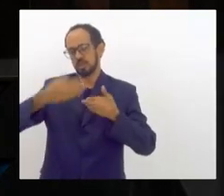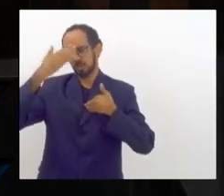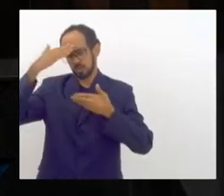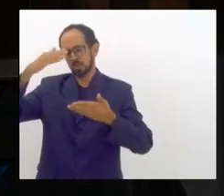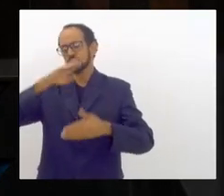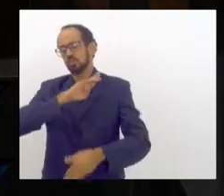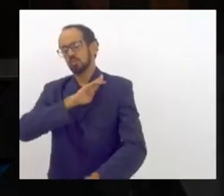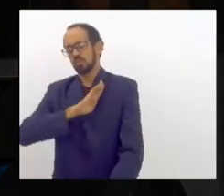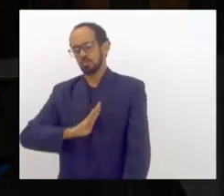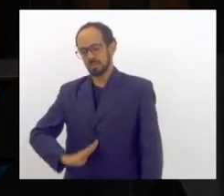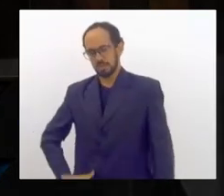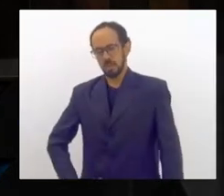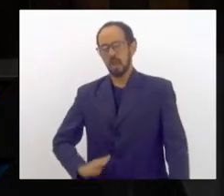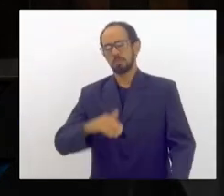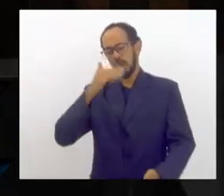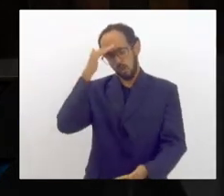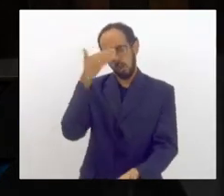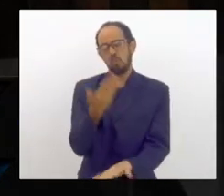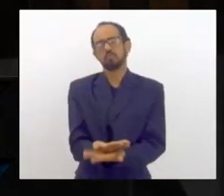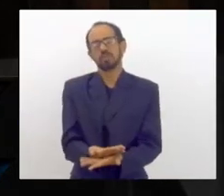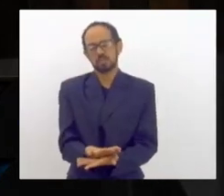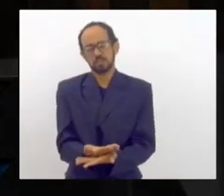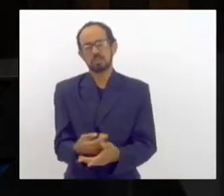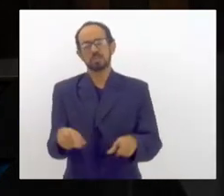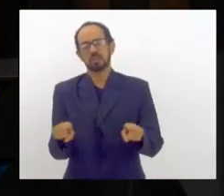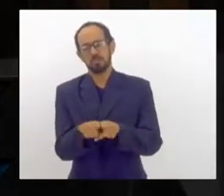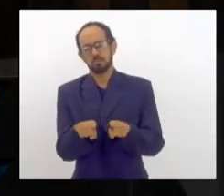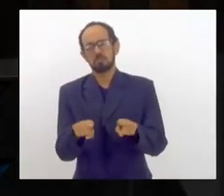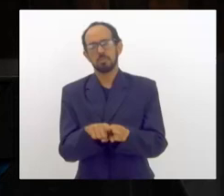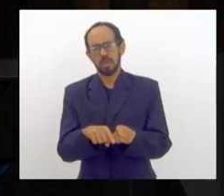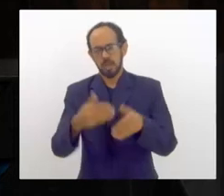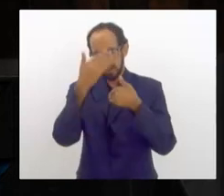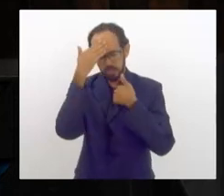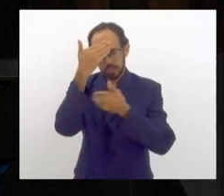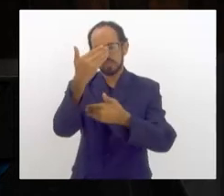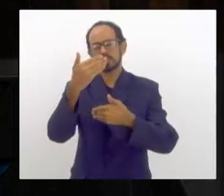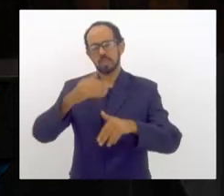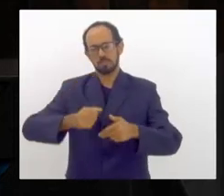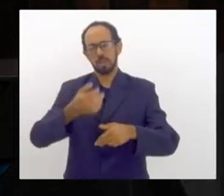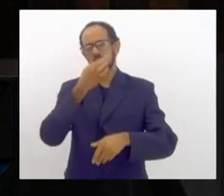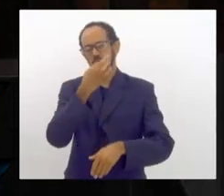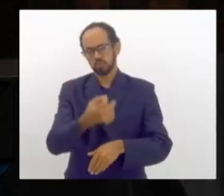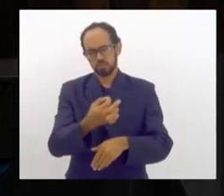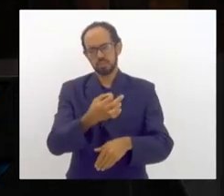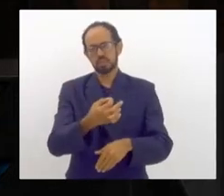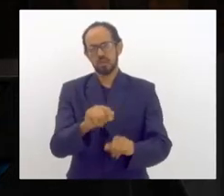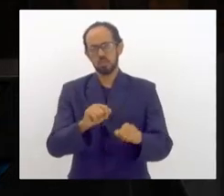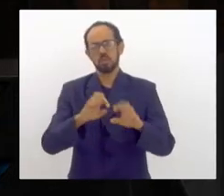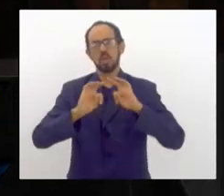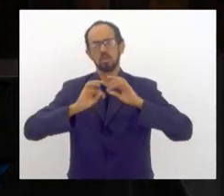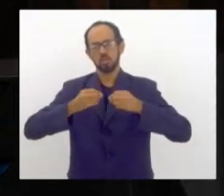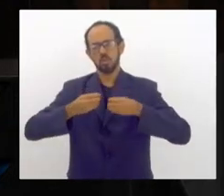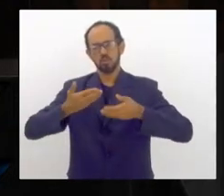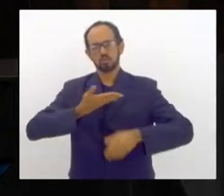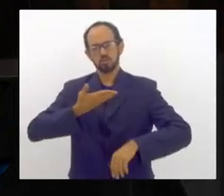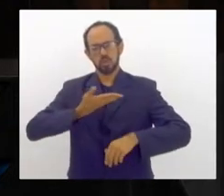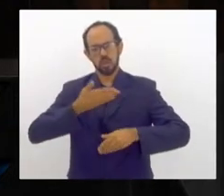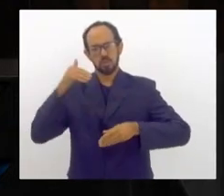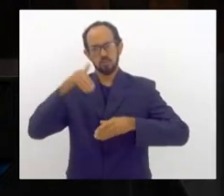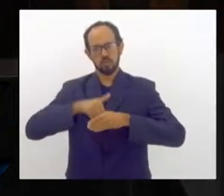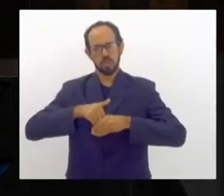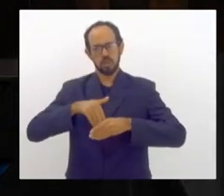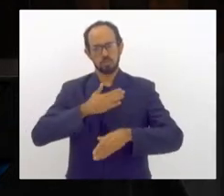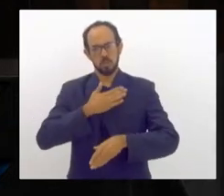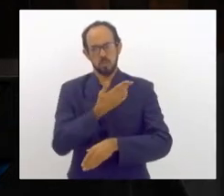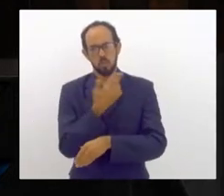Rodrigo Bacelar pela confiança, agradecer pela indicação e a todos os colegas que votaram no meu nome